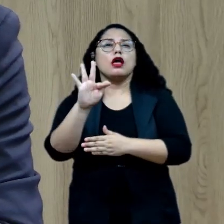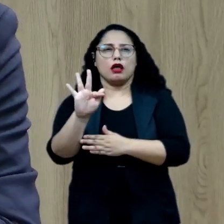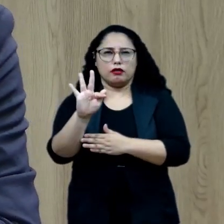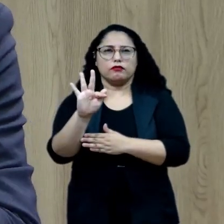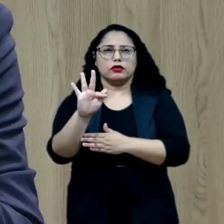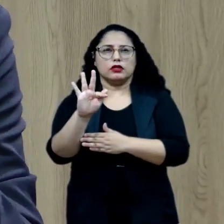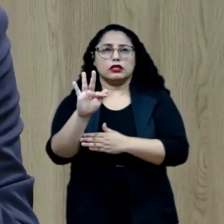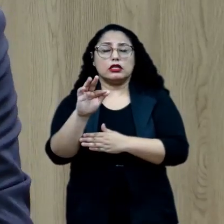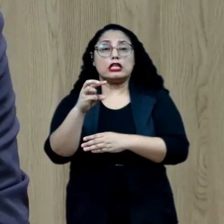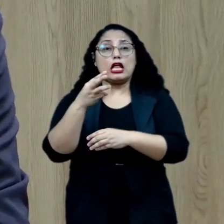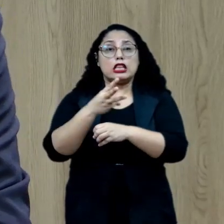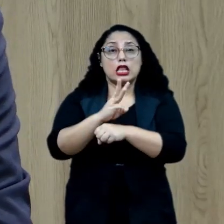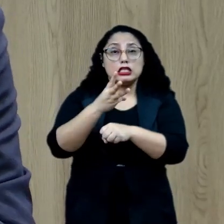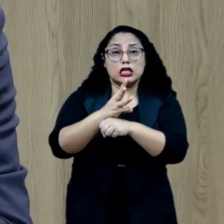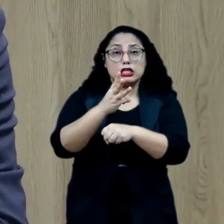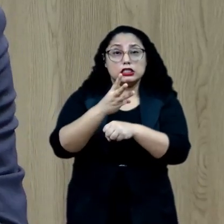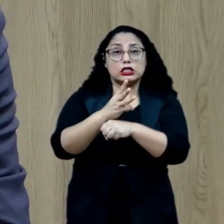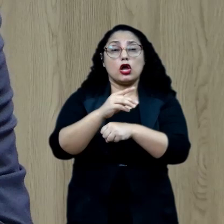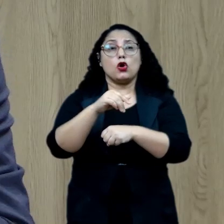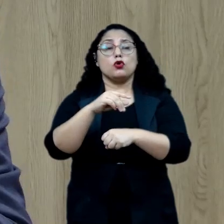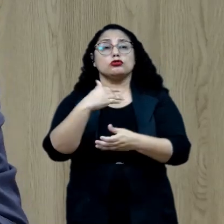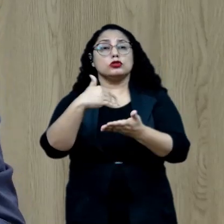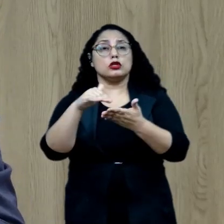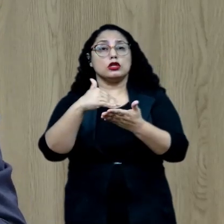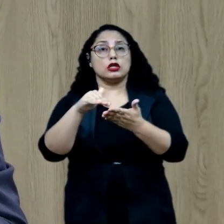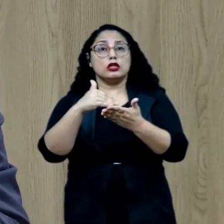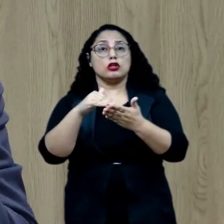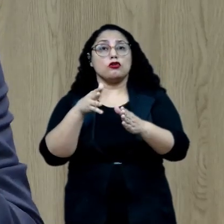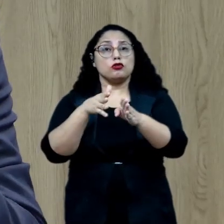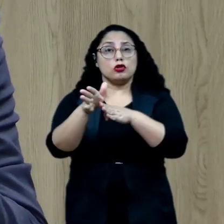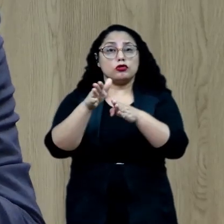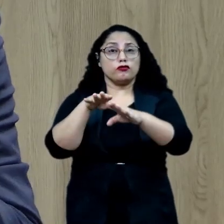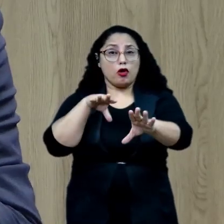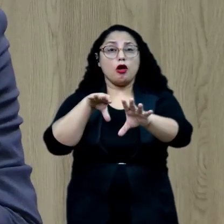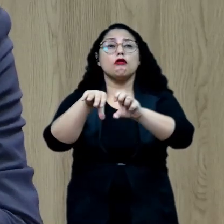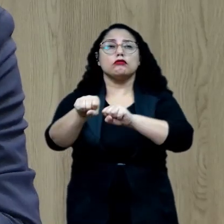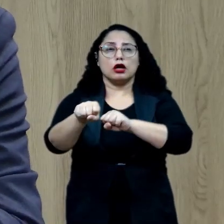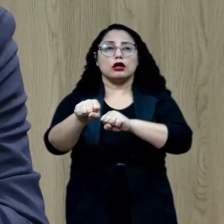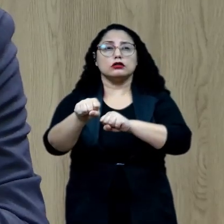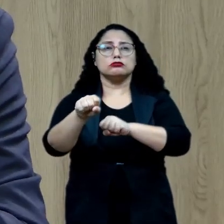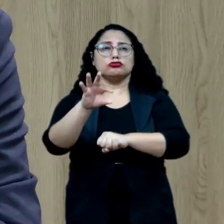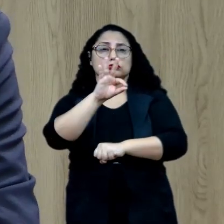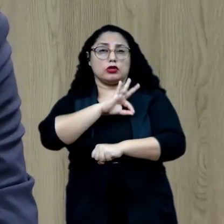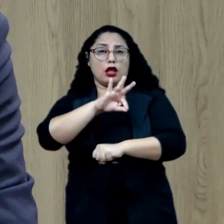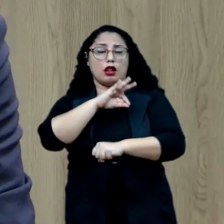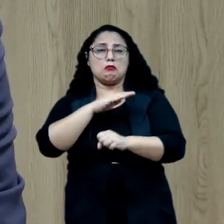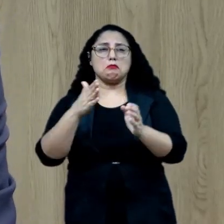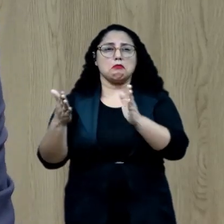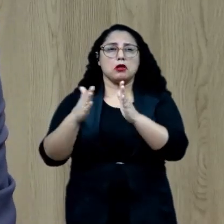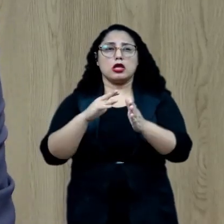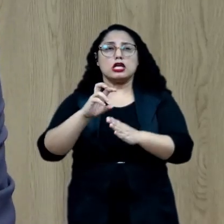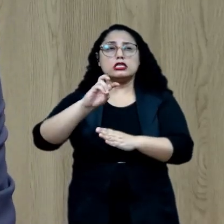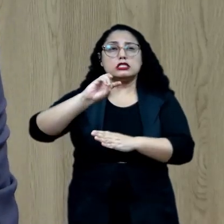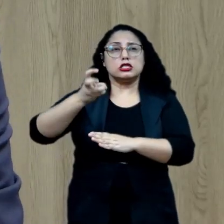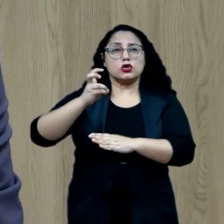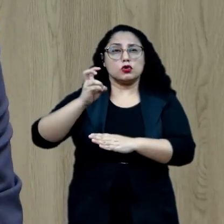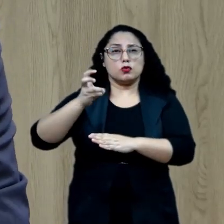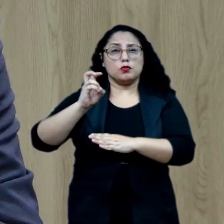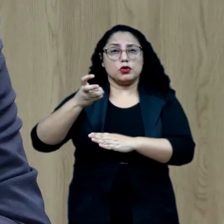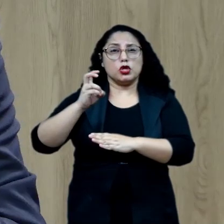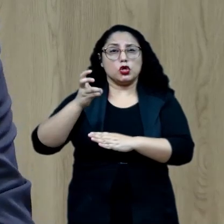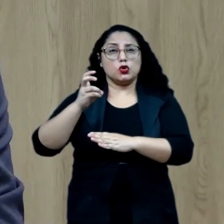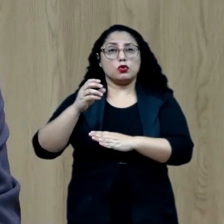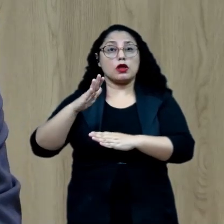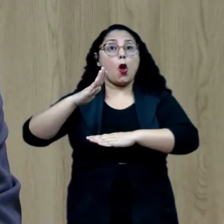Federal, na terceirização, um secretário executivo formado, o piso salarial dele está em torno de R$5.000, que